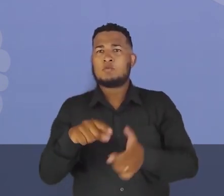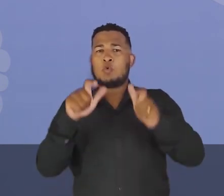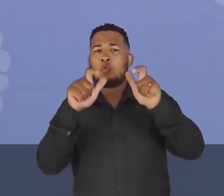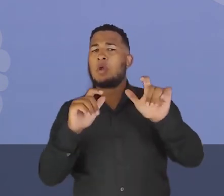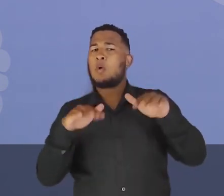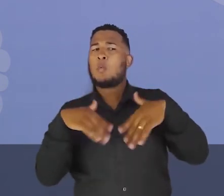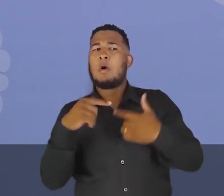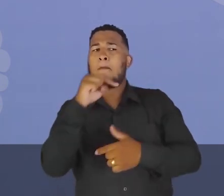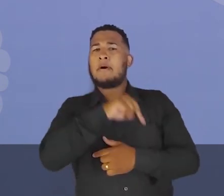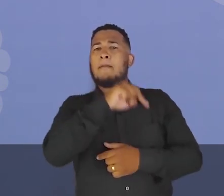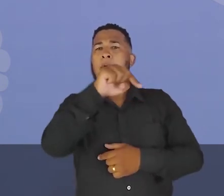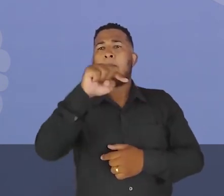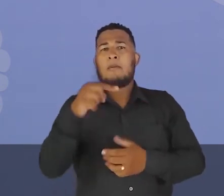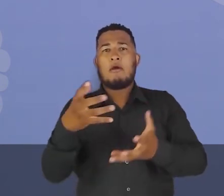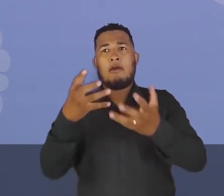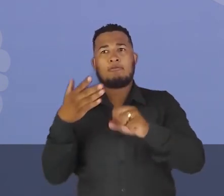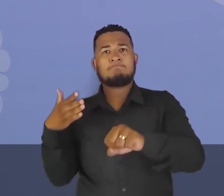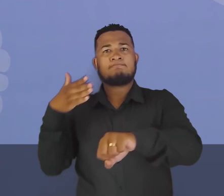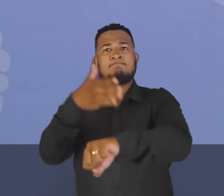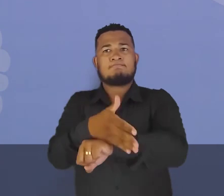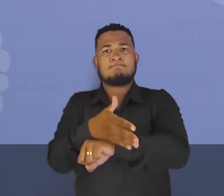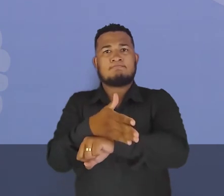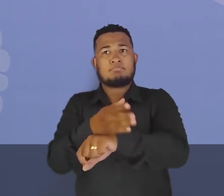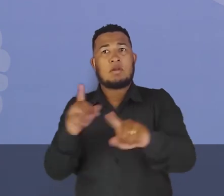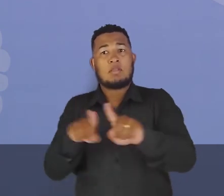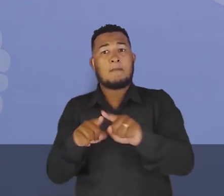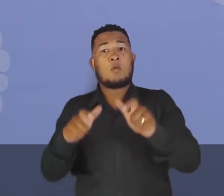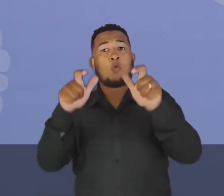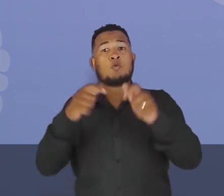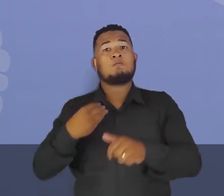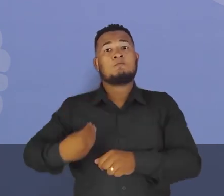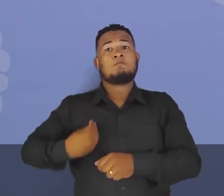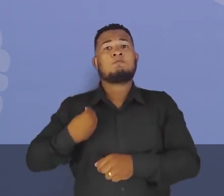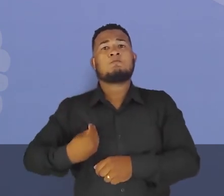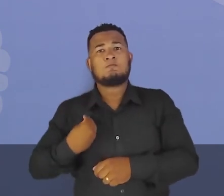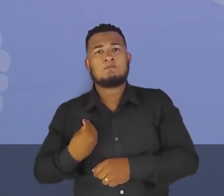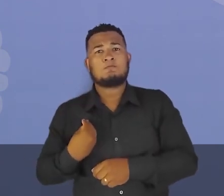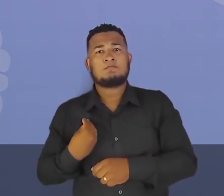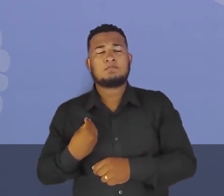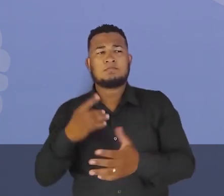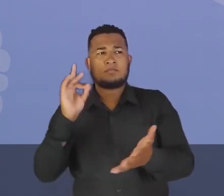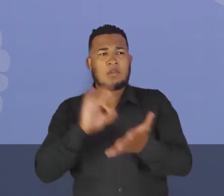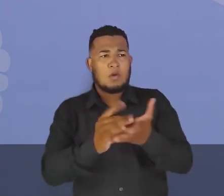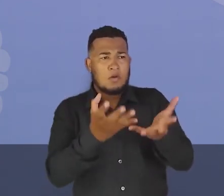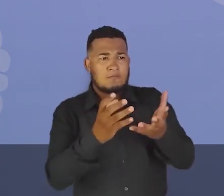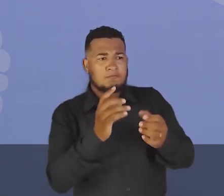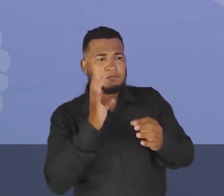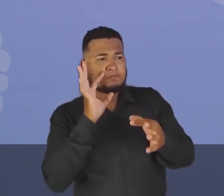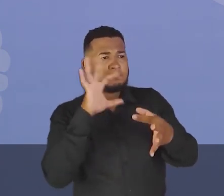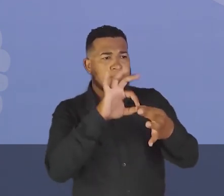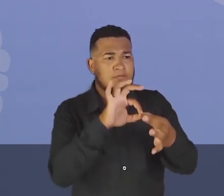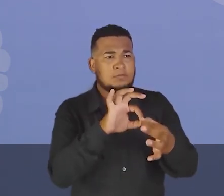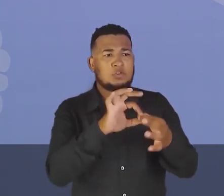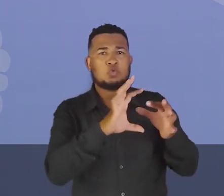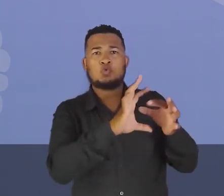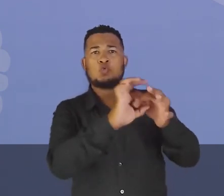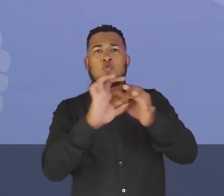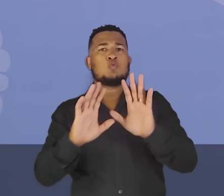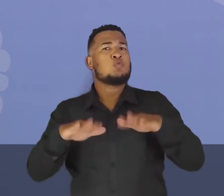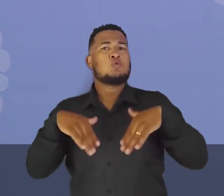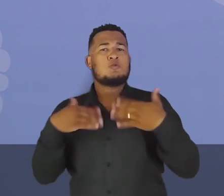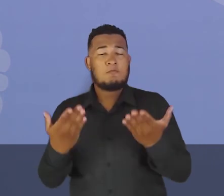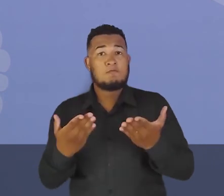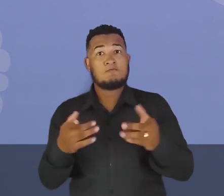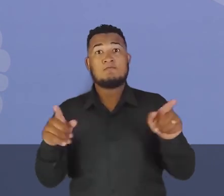mundo nós queremos ocupar, de quais posições nós queremos, né, fazer parte, quais contextos e também